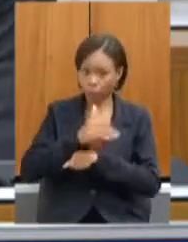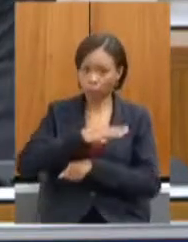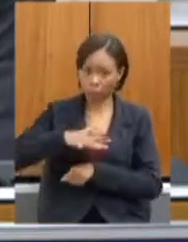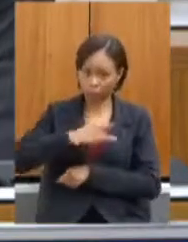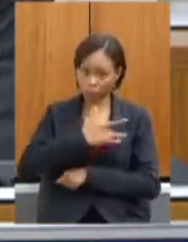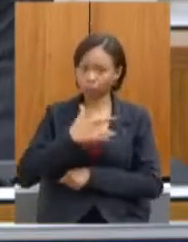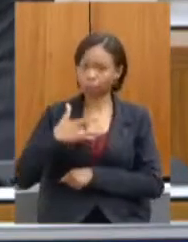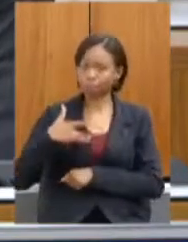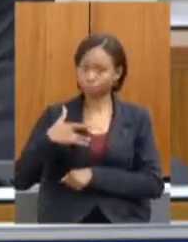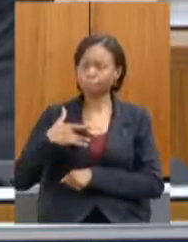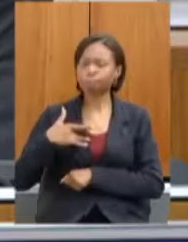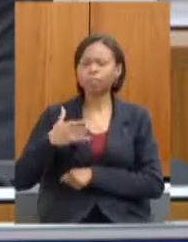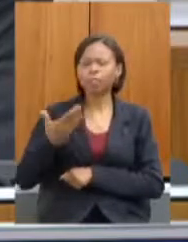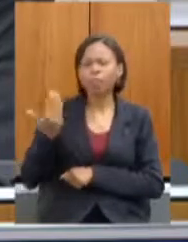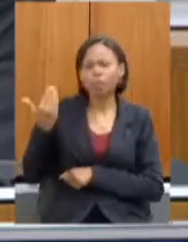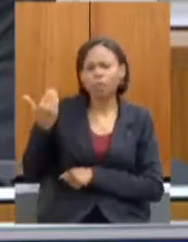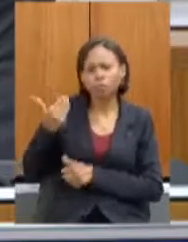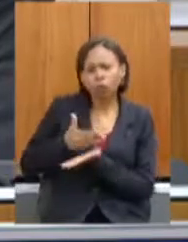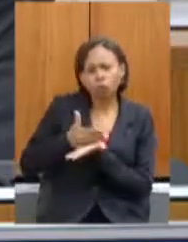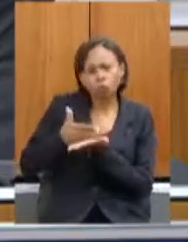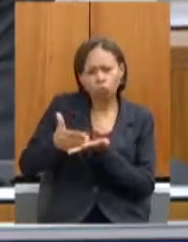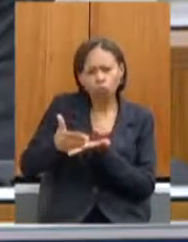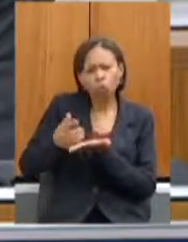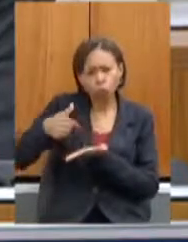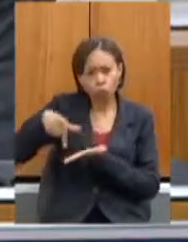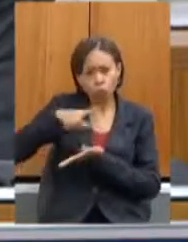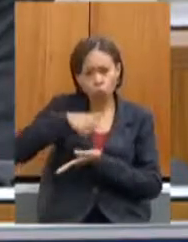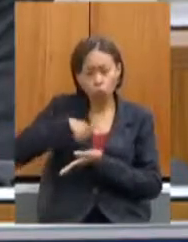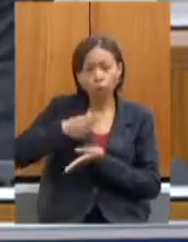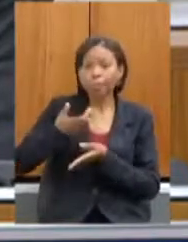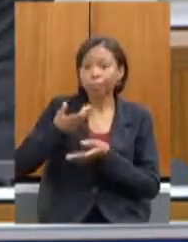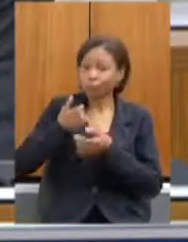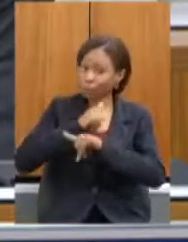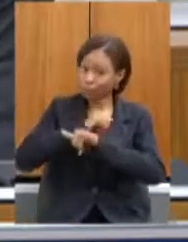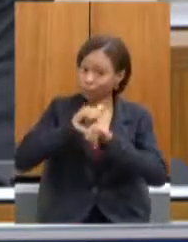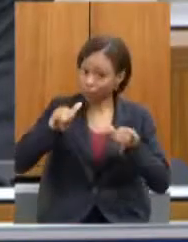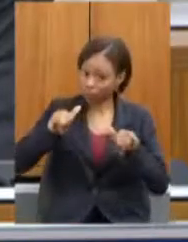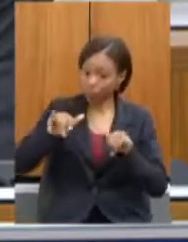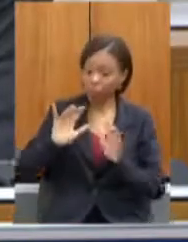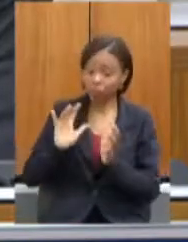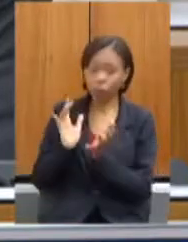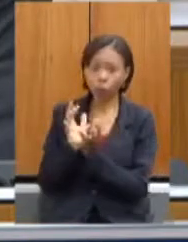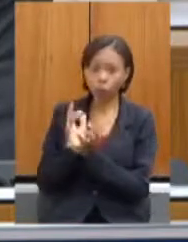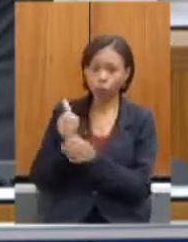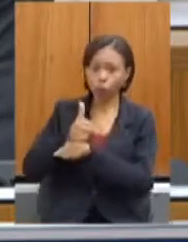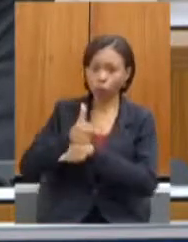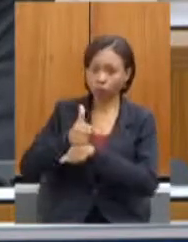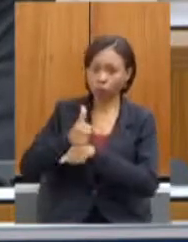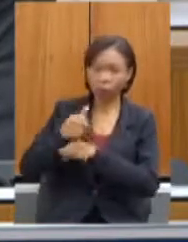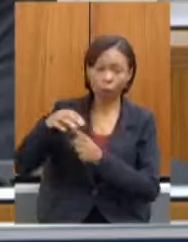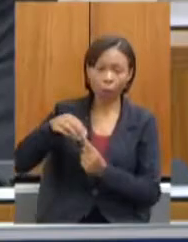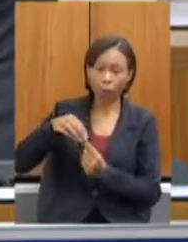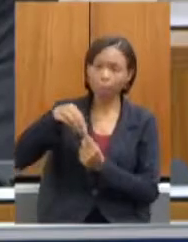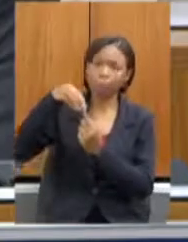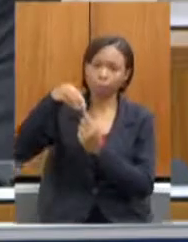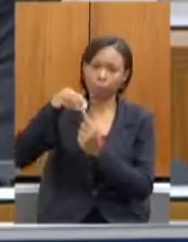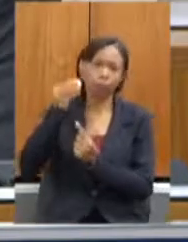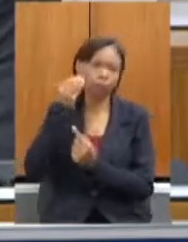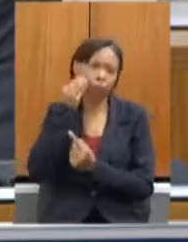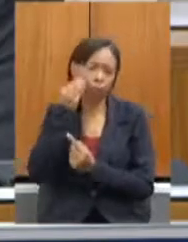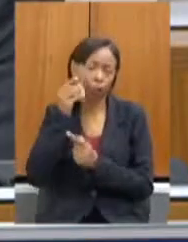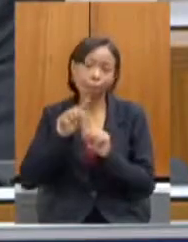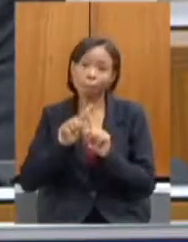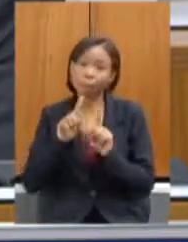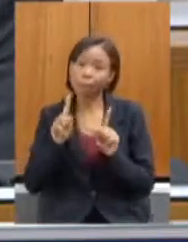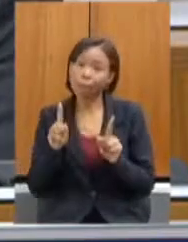o início nós orientamos que seriam públicos prioritários para testagem é o que não se faz é